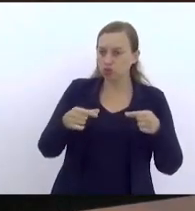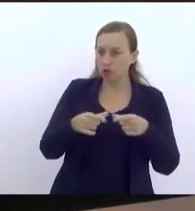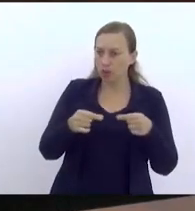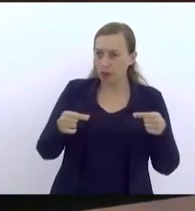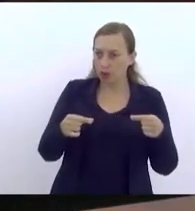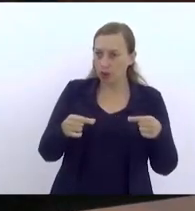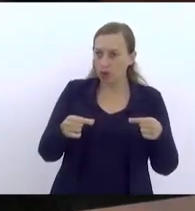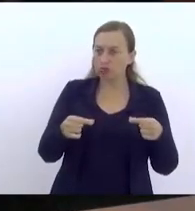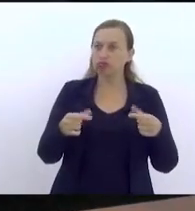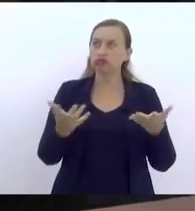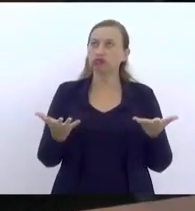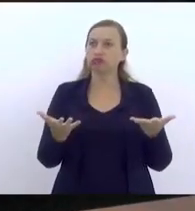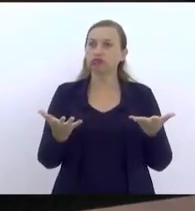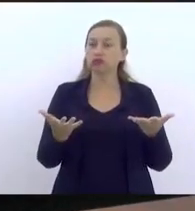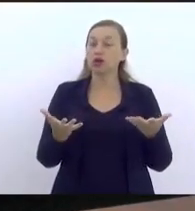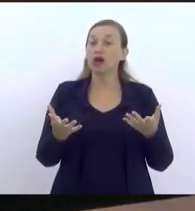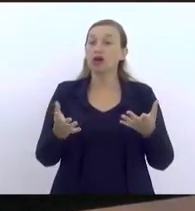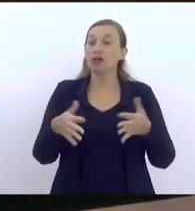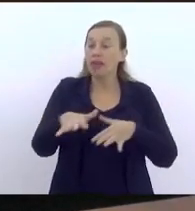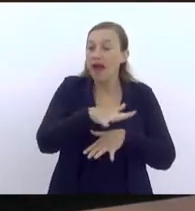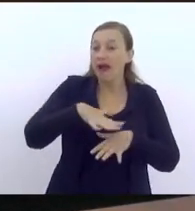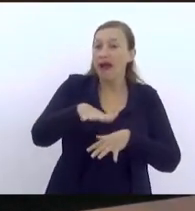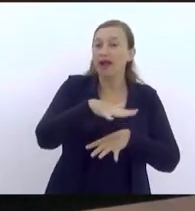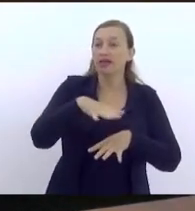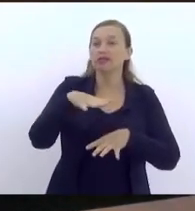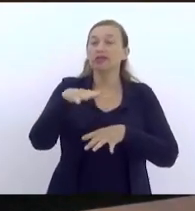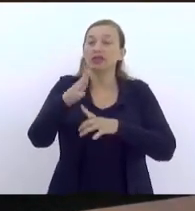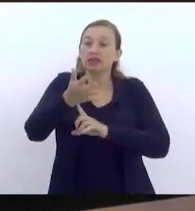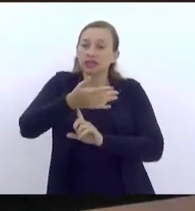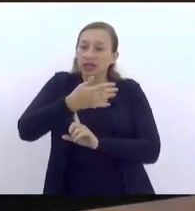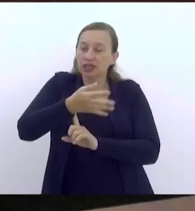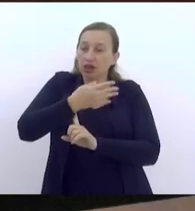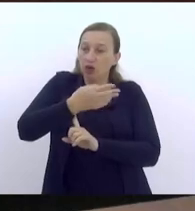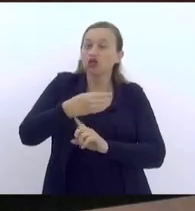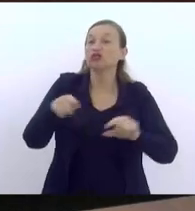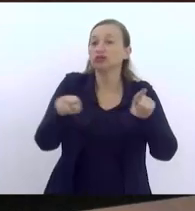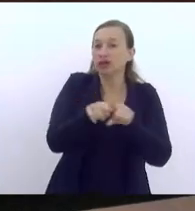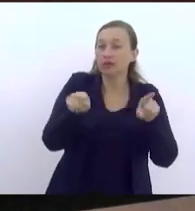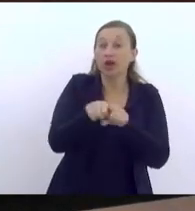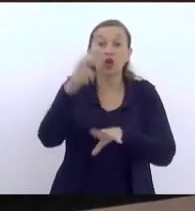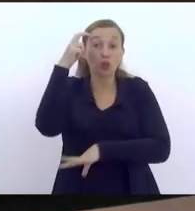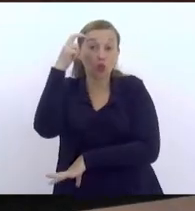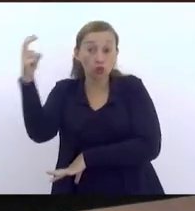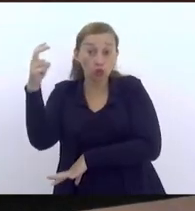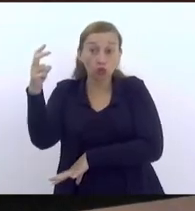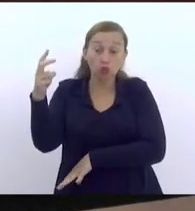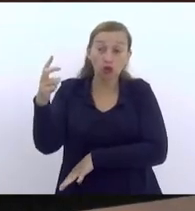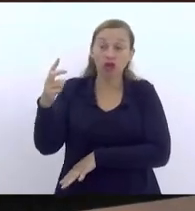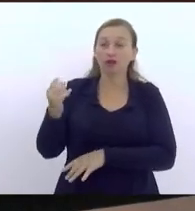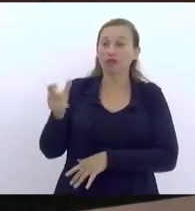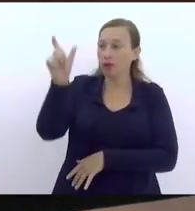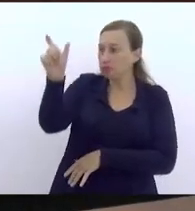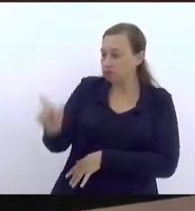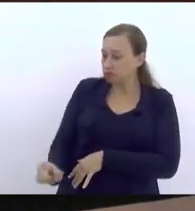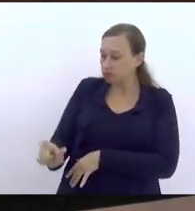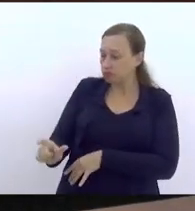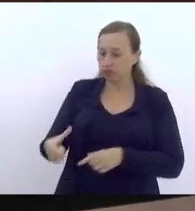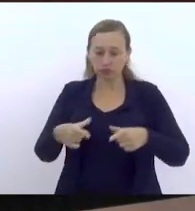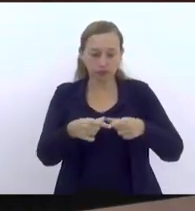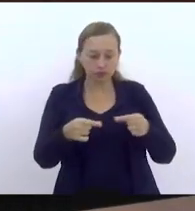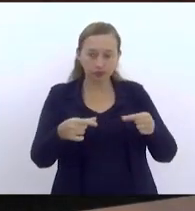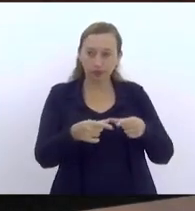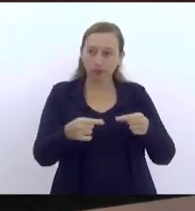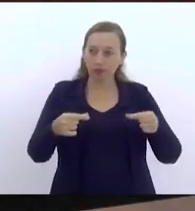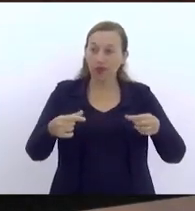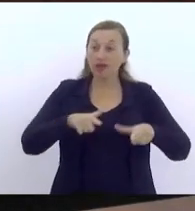pouco também da sua cultura. E o japonês trabalha